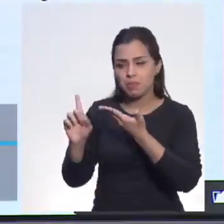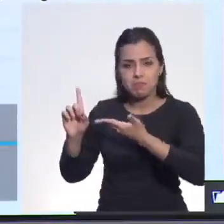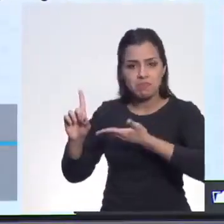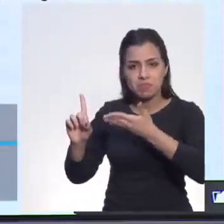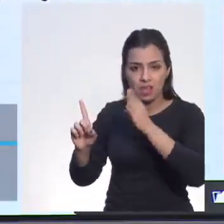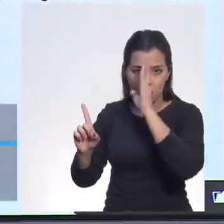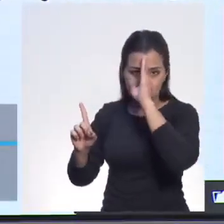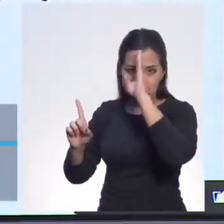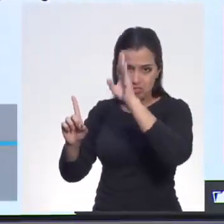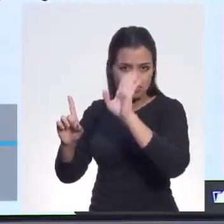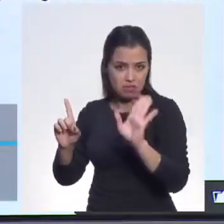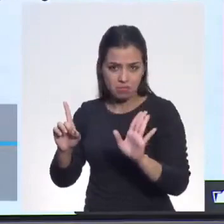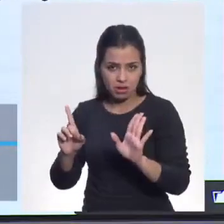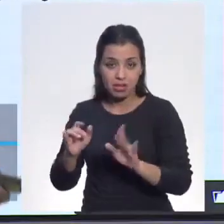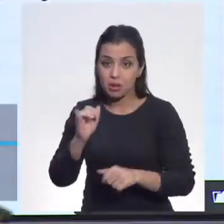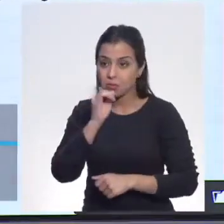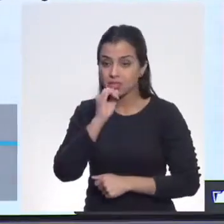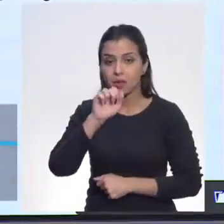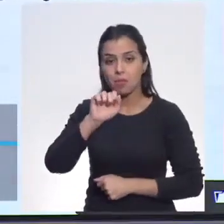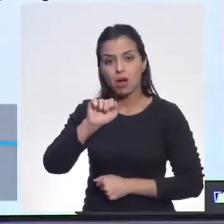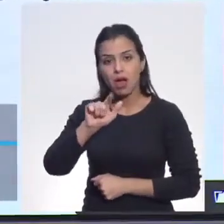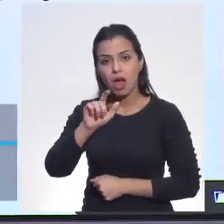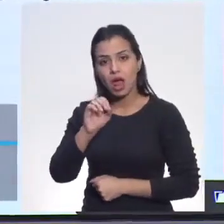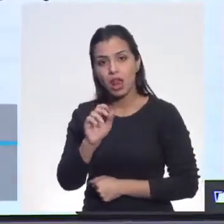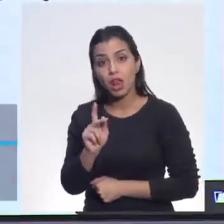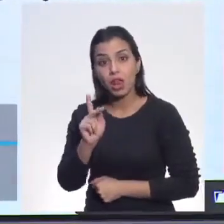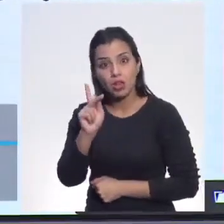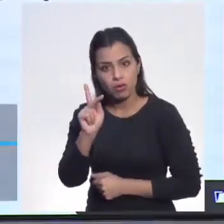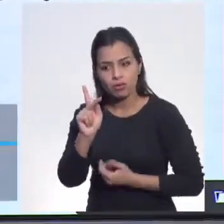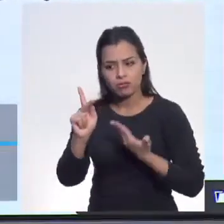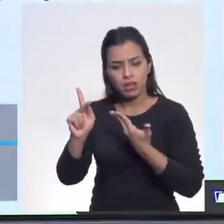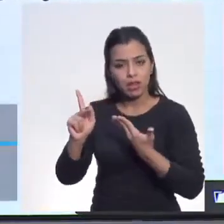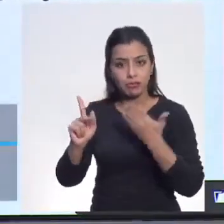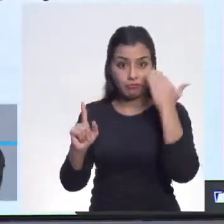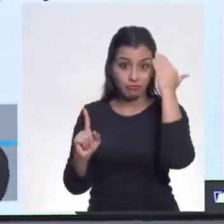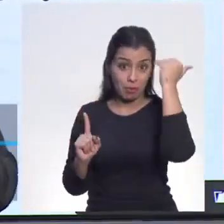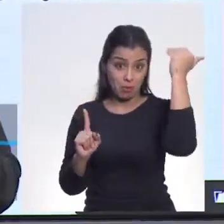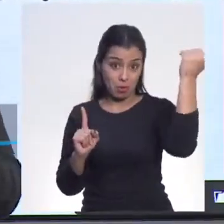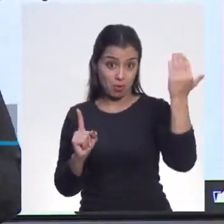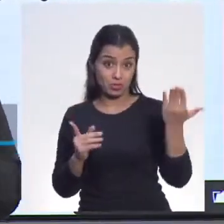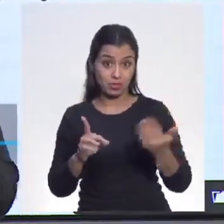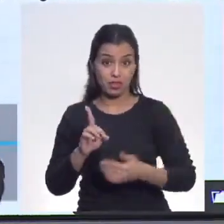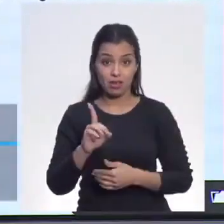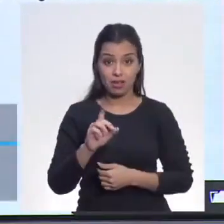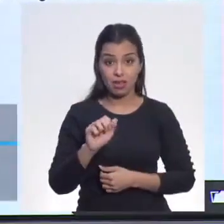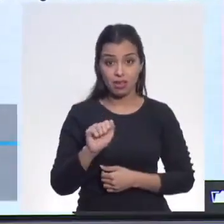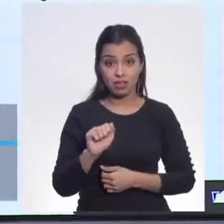músicas dele, né? Como é o caso do Alok, aí que está tão famoso, né? Tão conhecido, David Guetta,